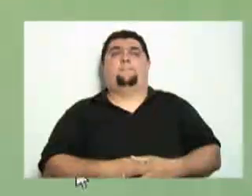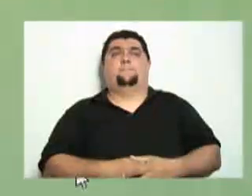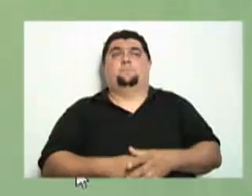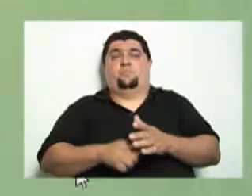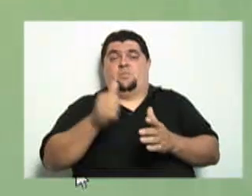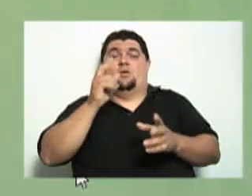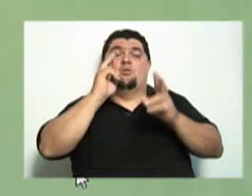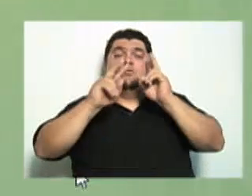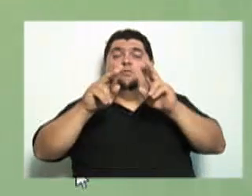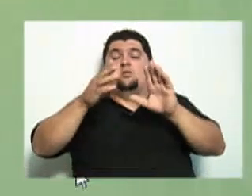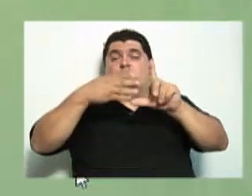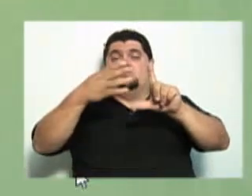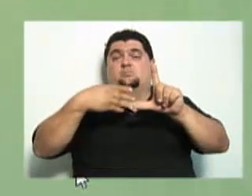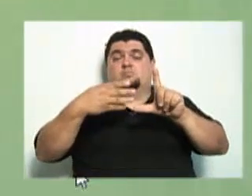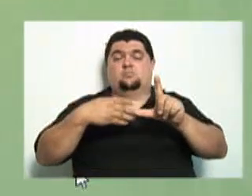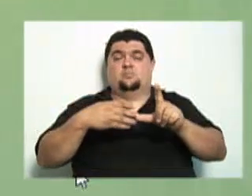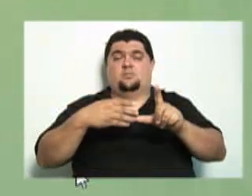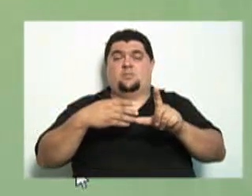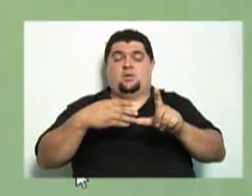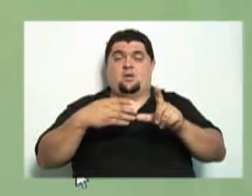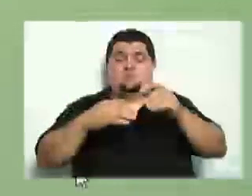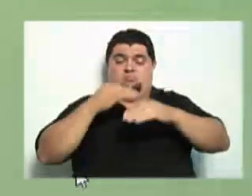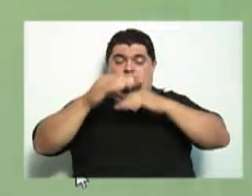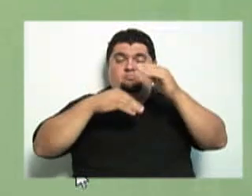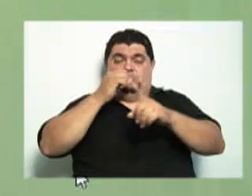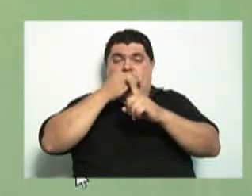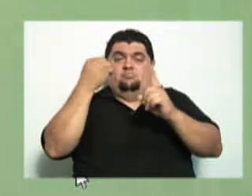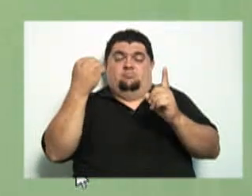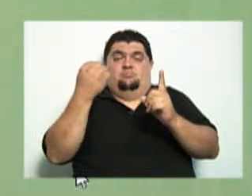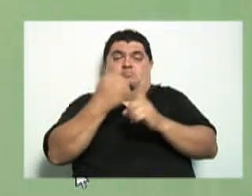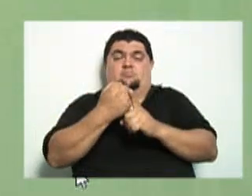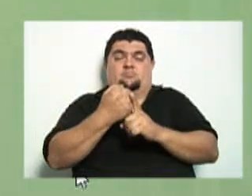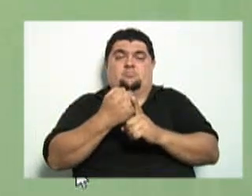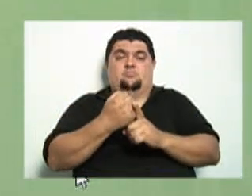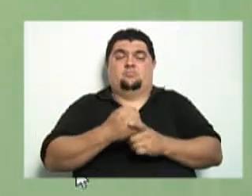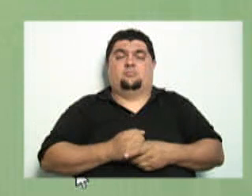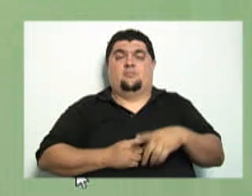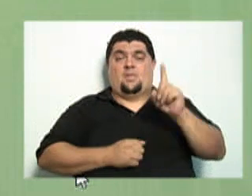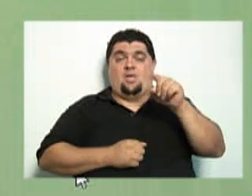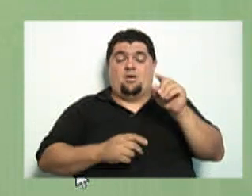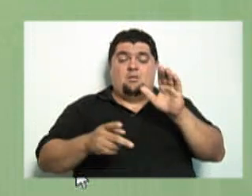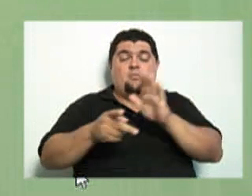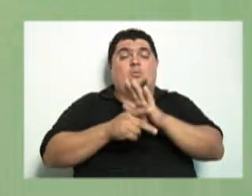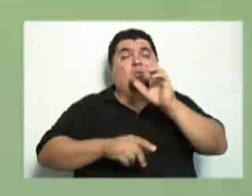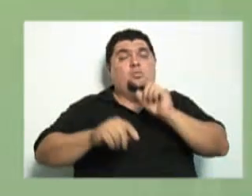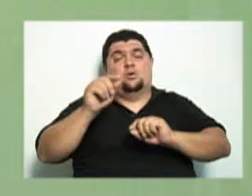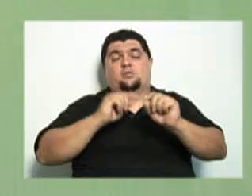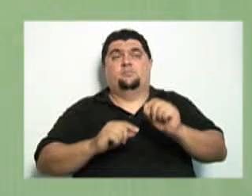gente vê ali no slide que o desenvolvimento social ele está